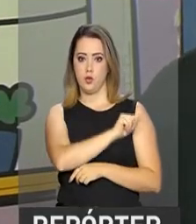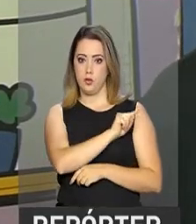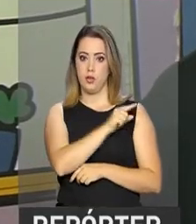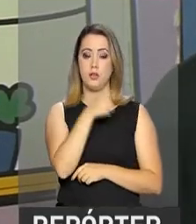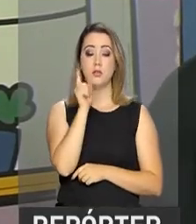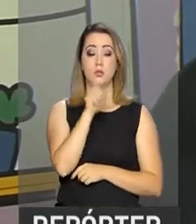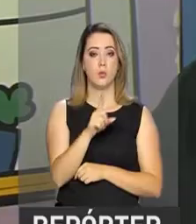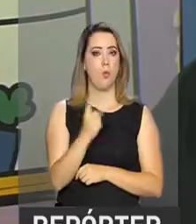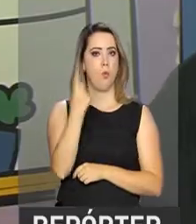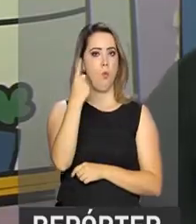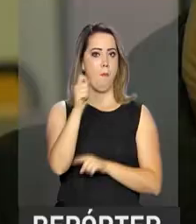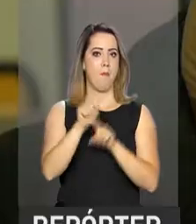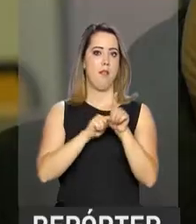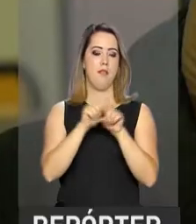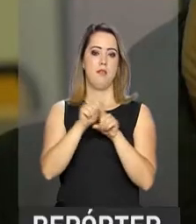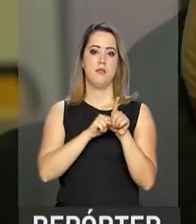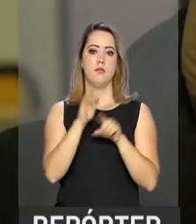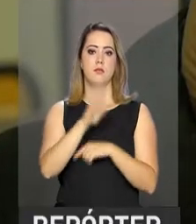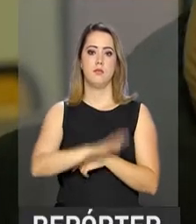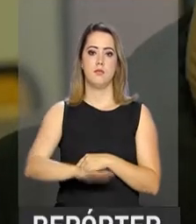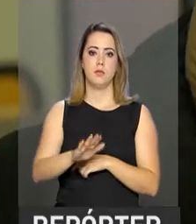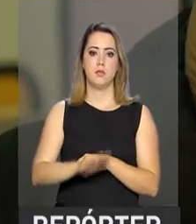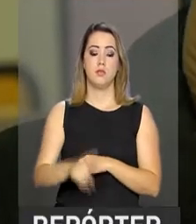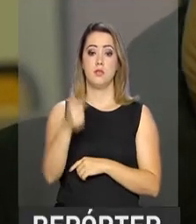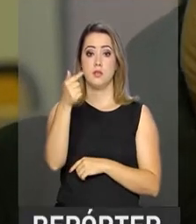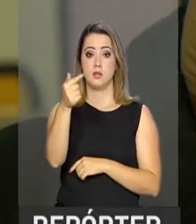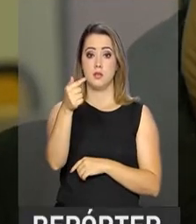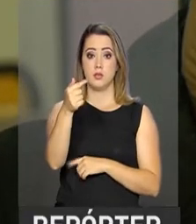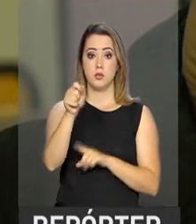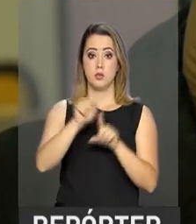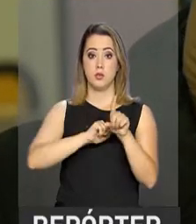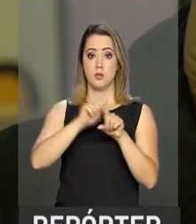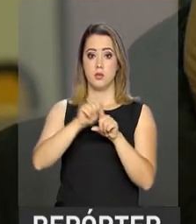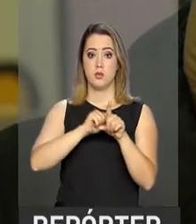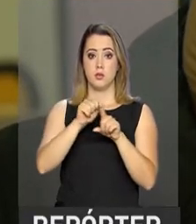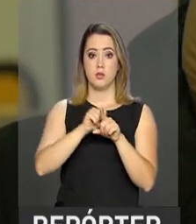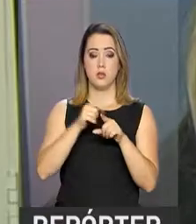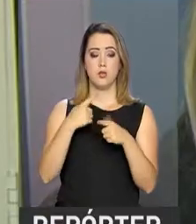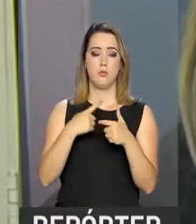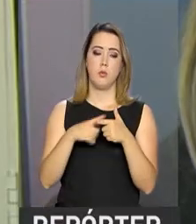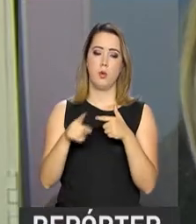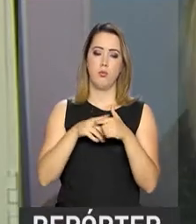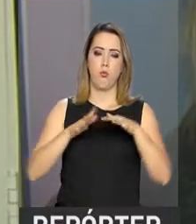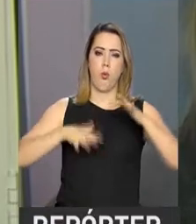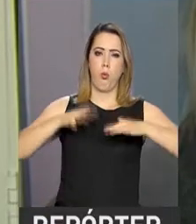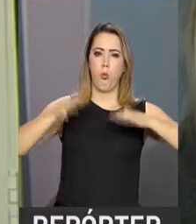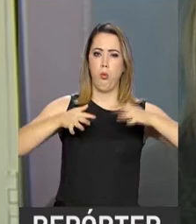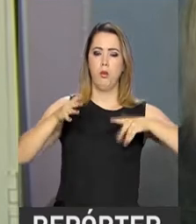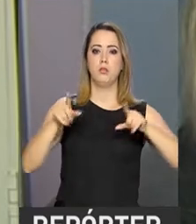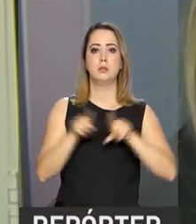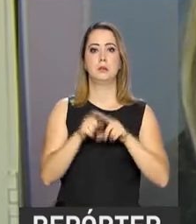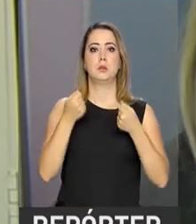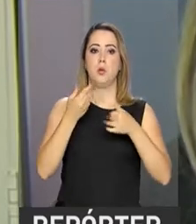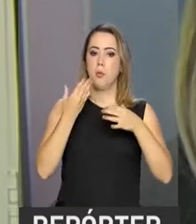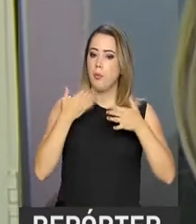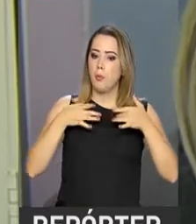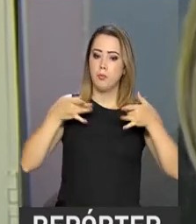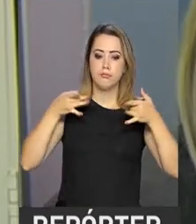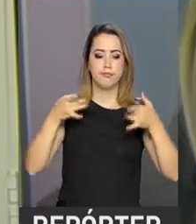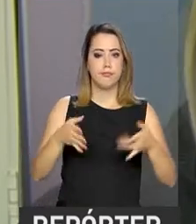há cerca de um mês a criança de 7 anos teve uma crise convulsiva e precisou entrar em coma induzido